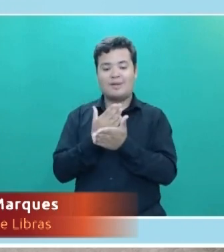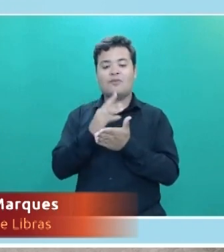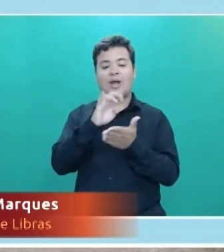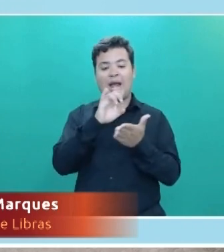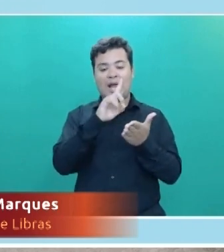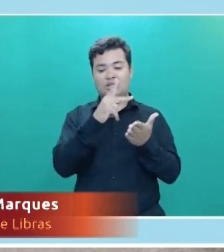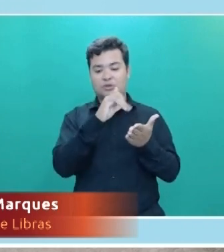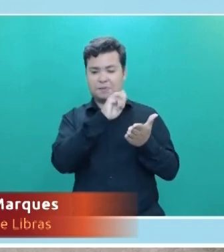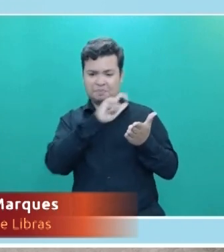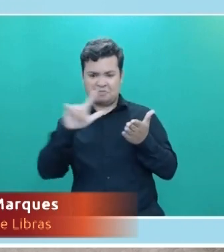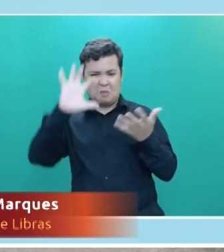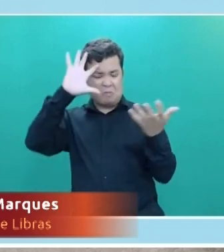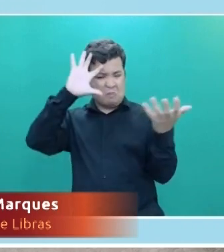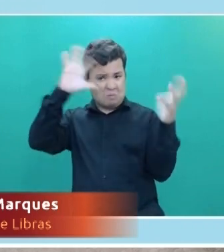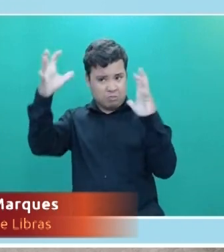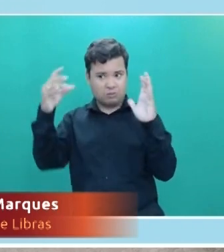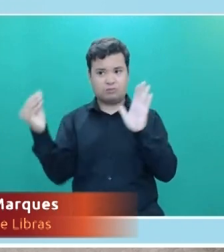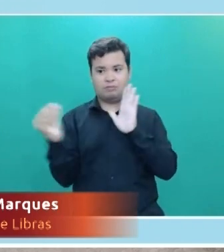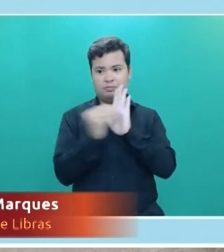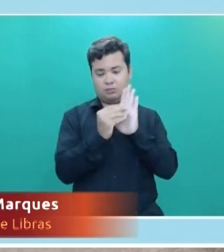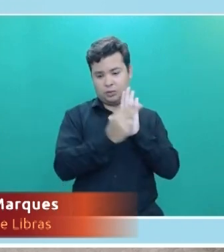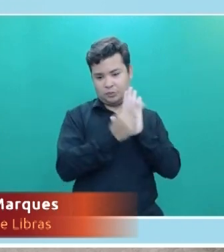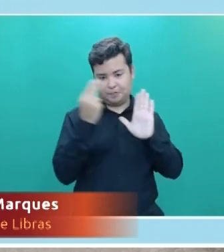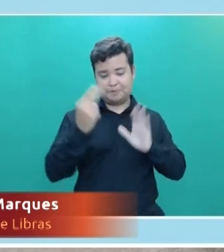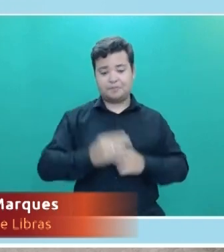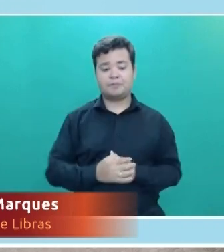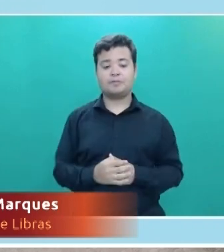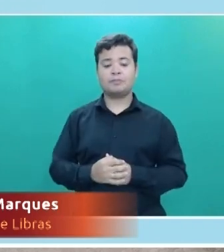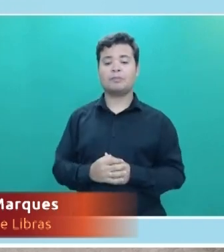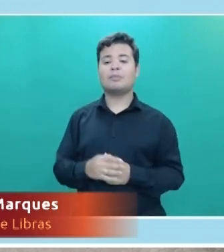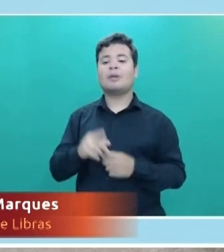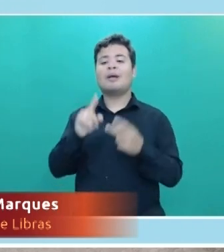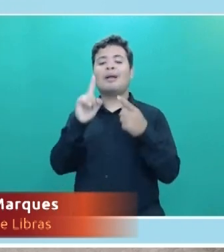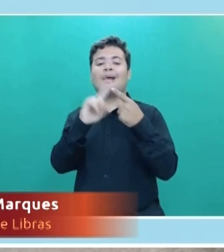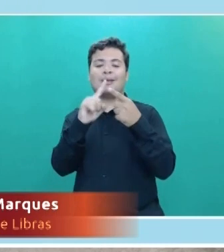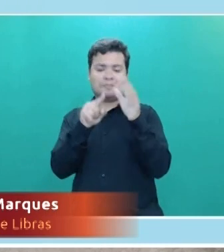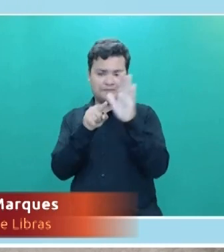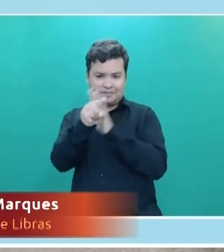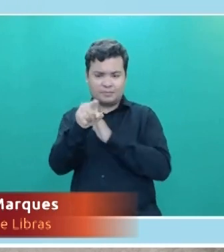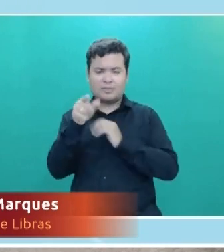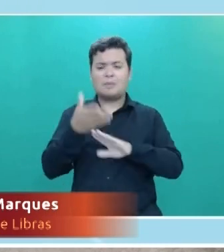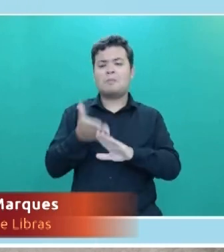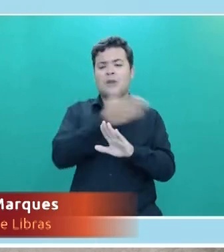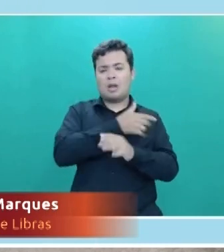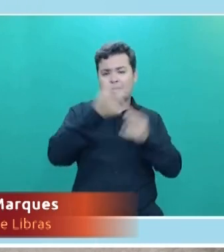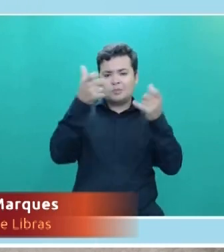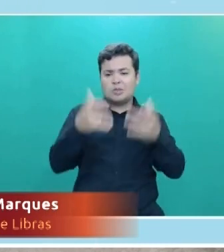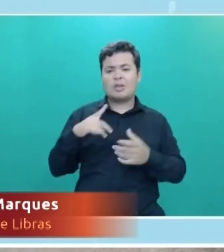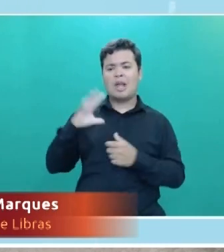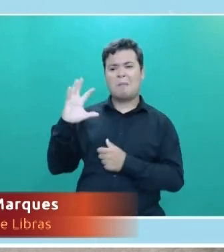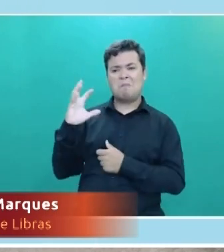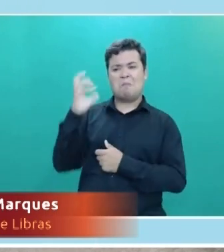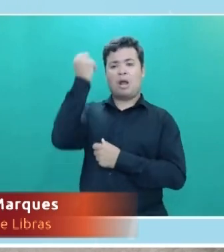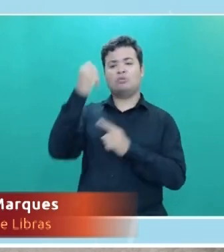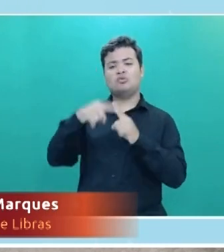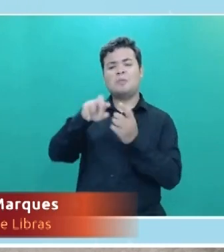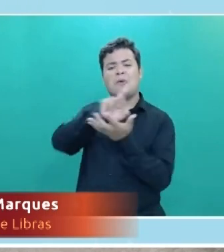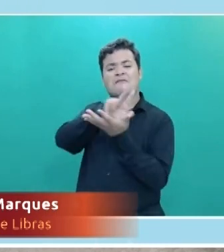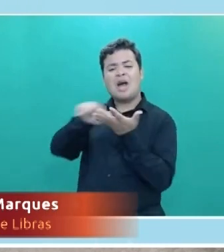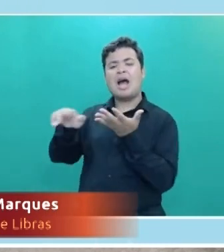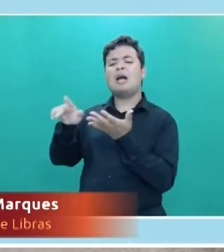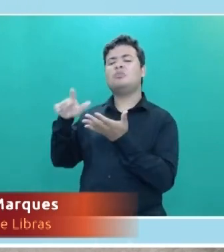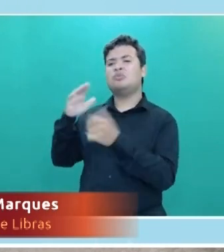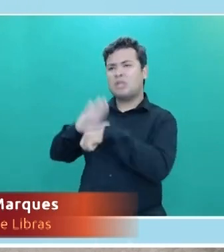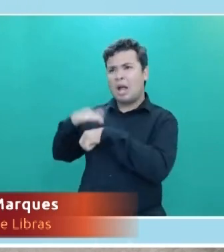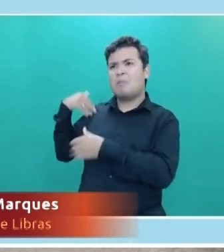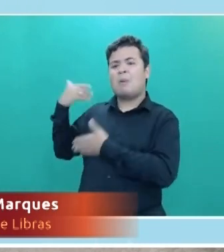forma que você nos explicou no bloco passado sobre como existem diferentes masculinidades ao longo do tempo, nas diferentes culturas, né,